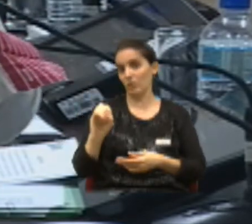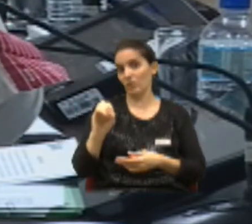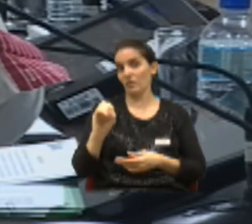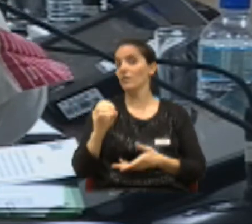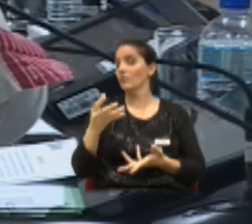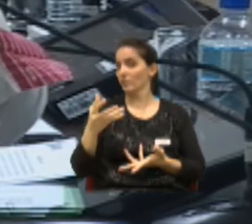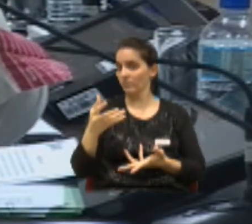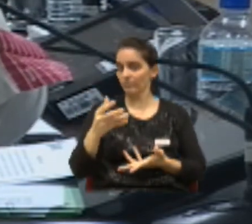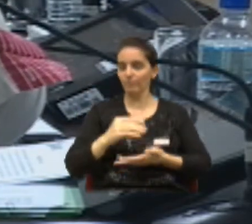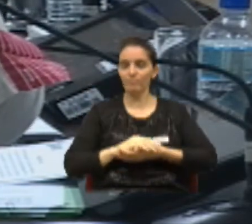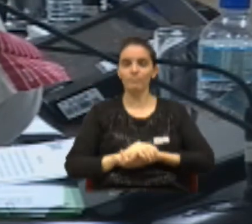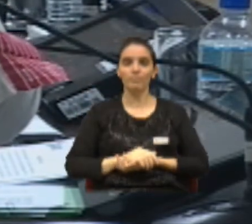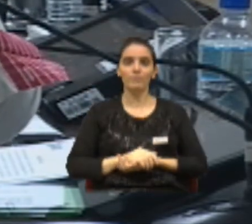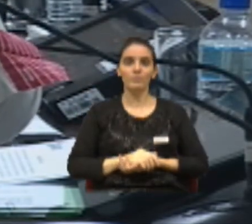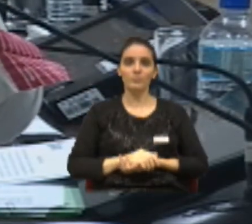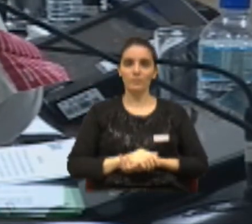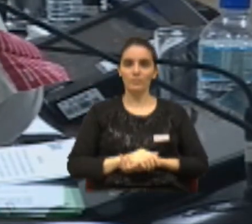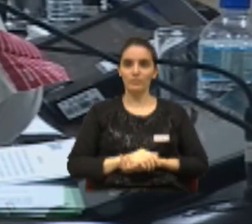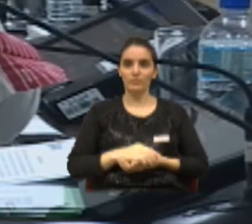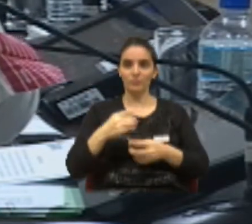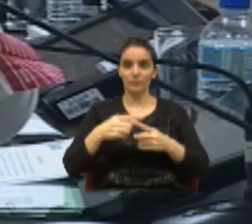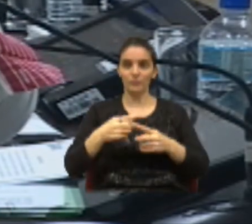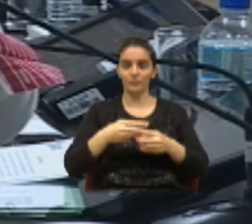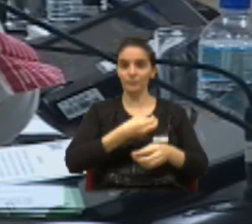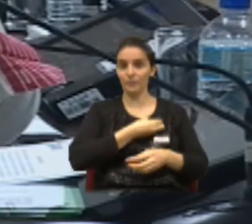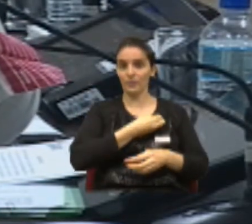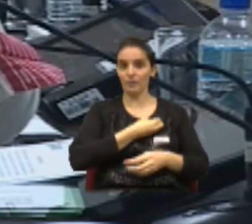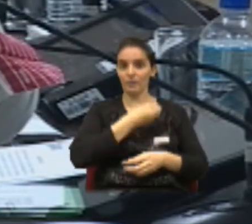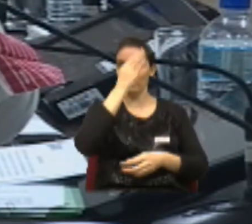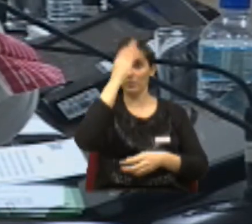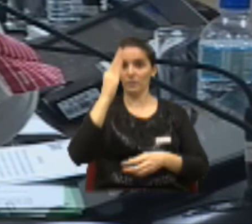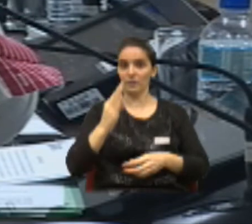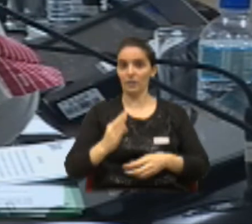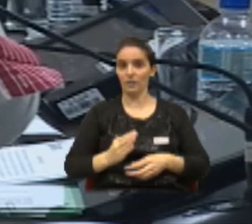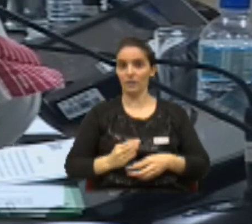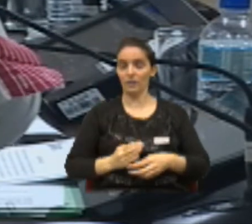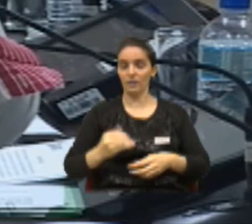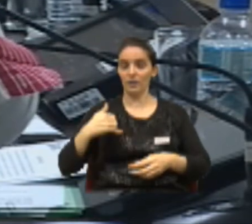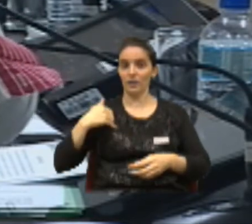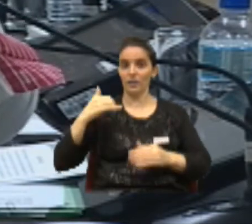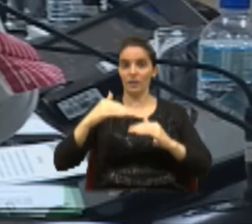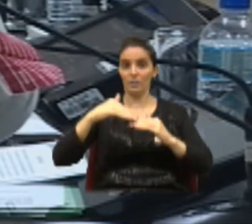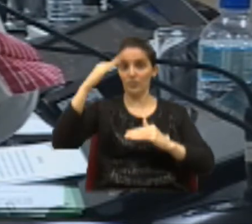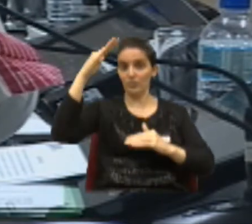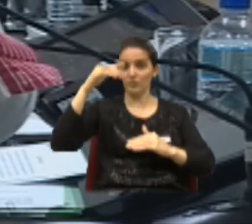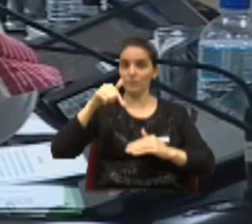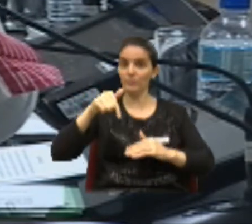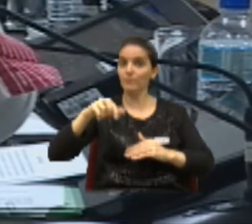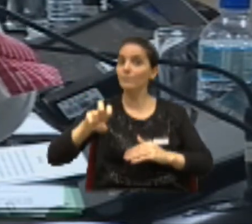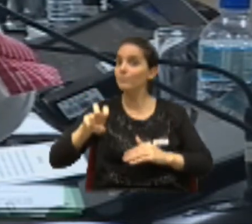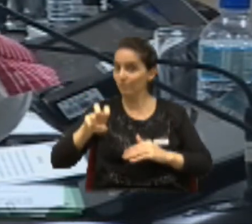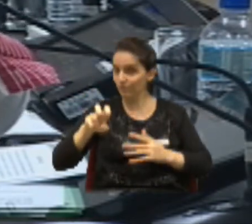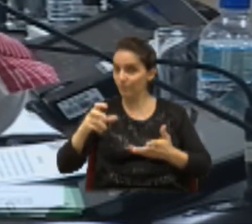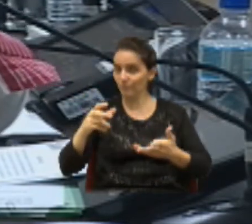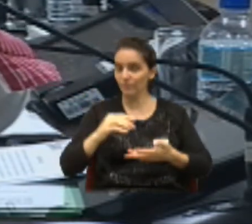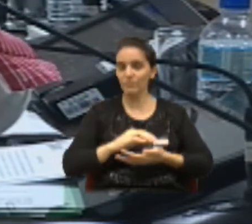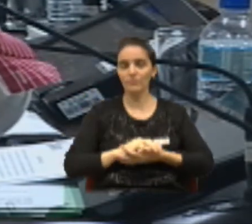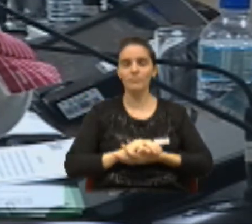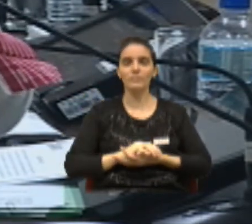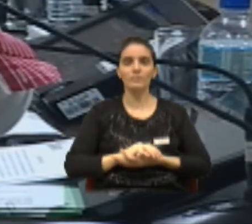aumentamos, né, a nossa vida. A vida média do brasileiro, ela aumentou para 75 anos, mas nada mais do que